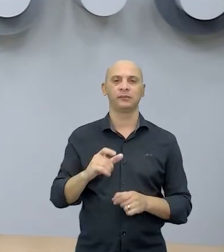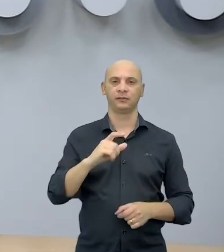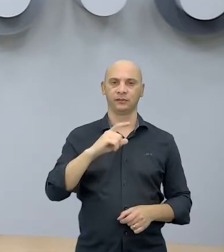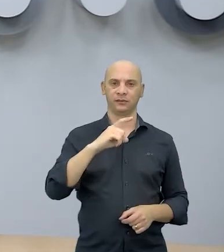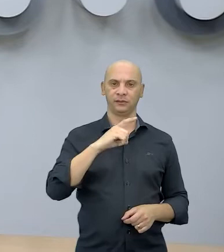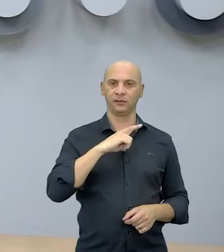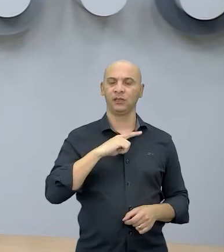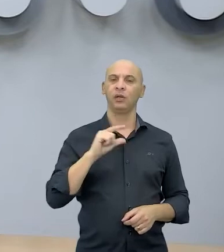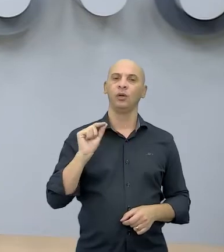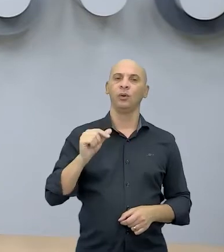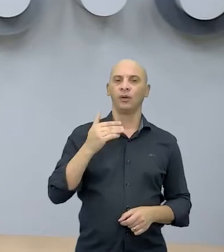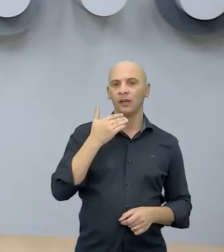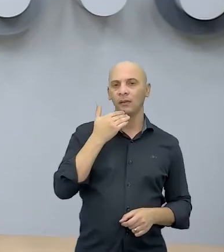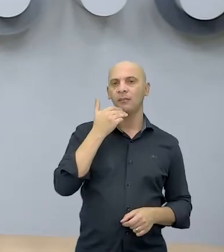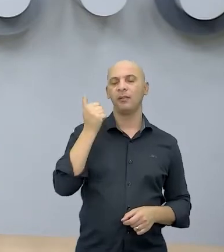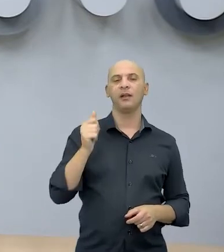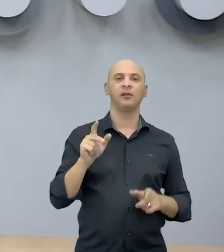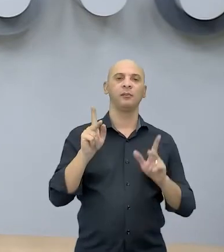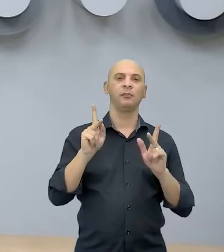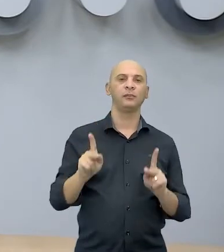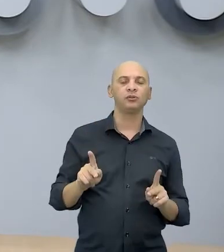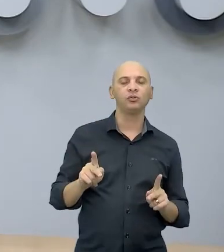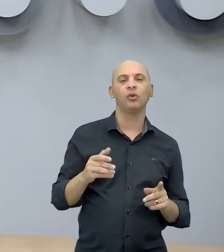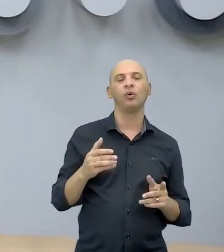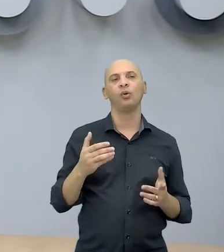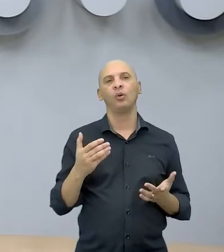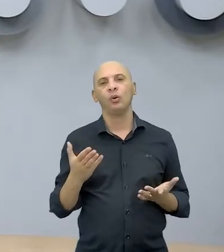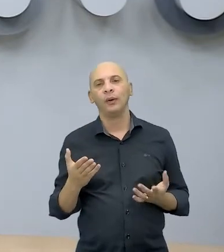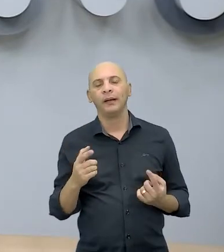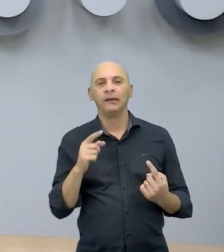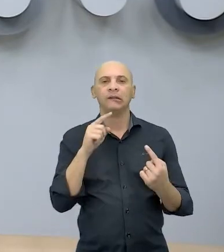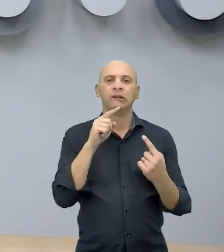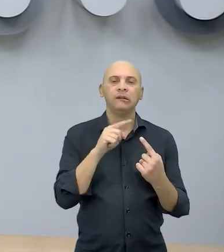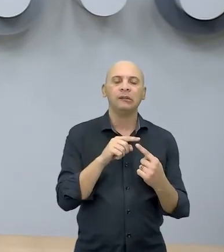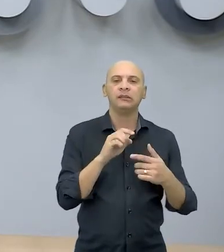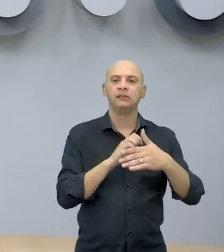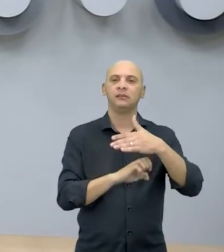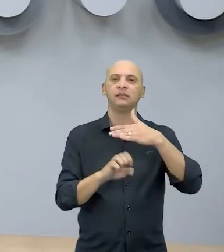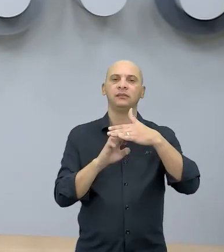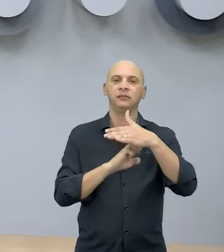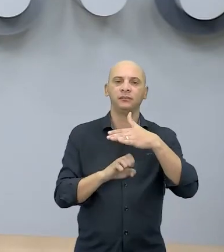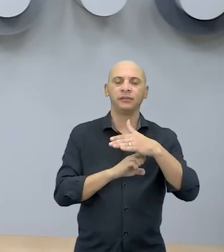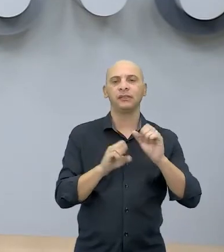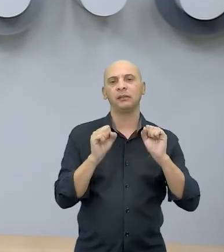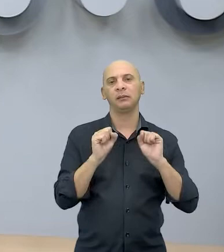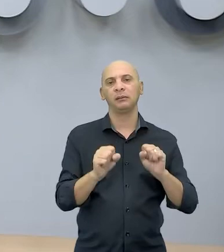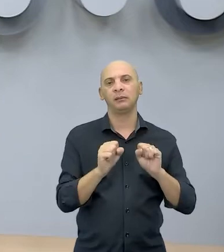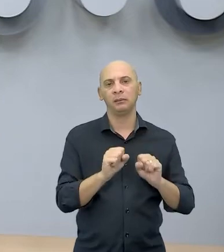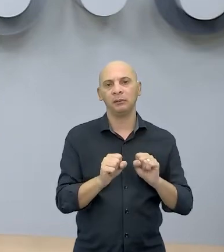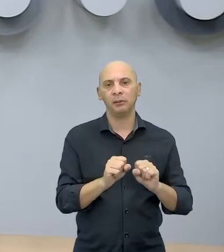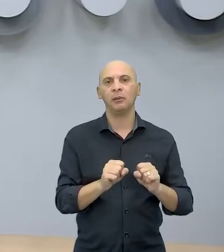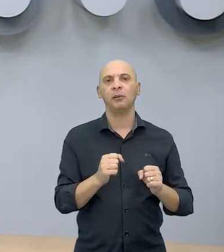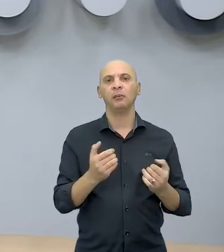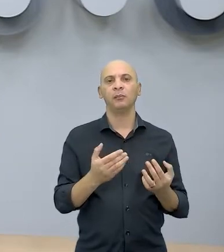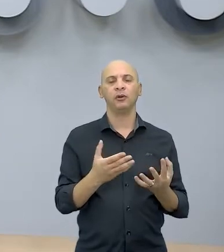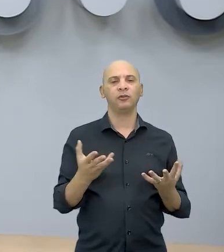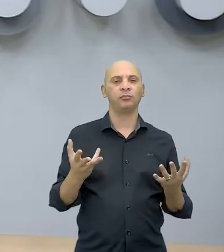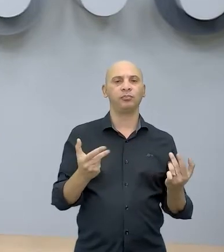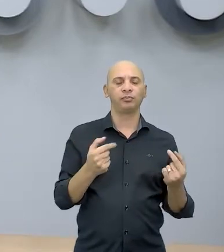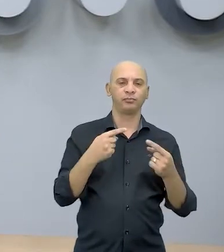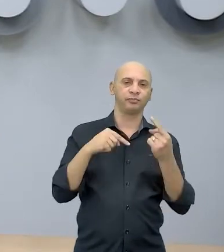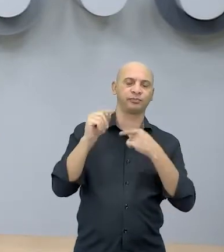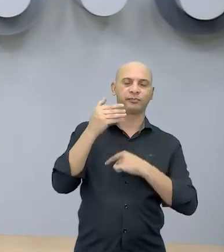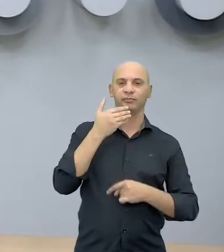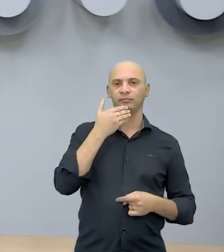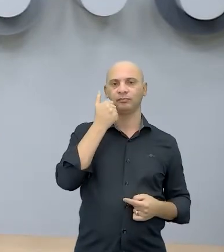o que é melhor aceito pelas pessoas, de forma que as empresas vão se aprimorando e